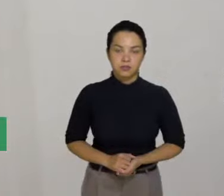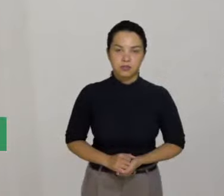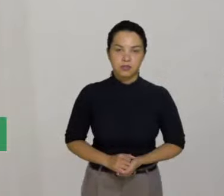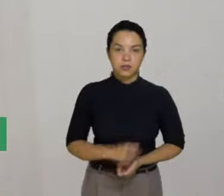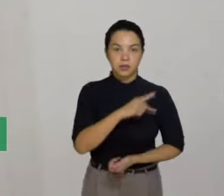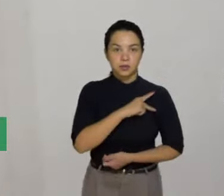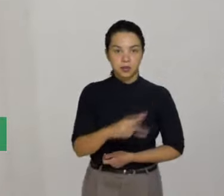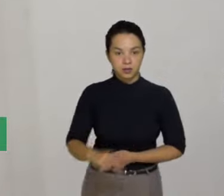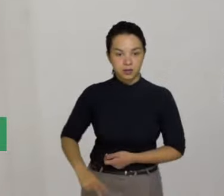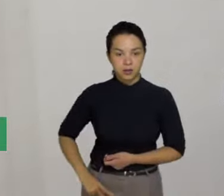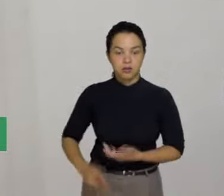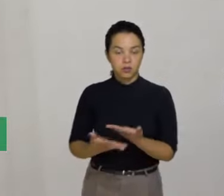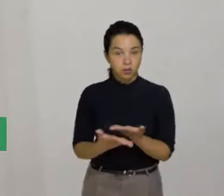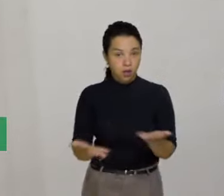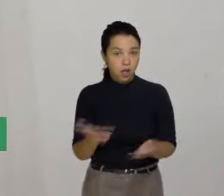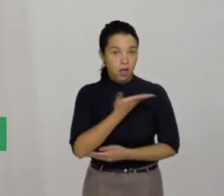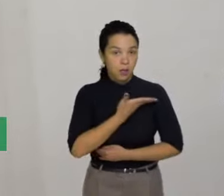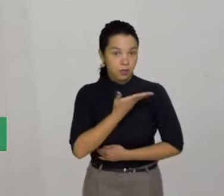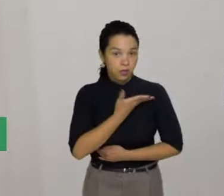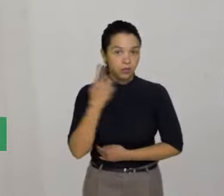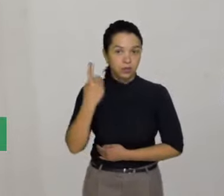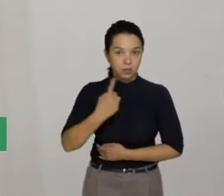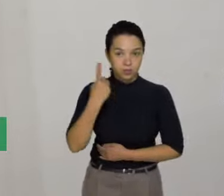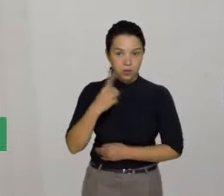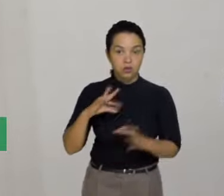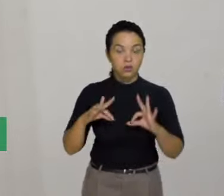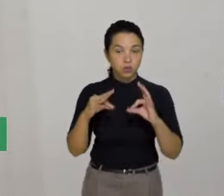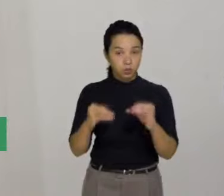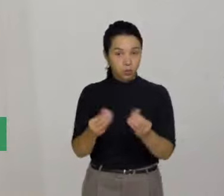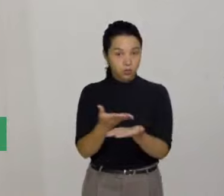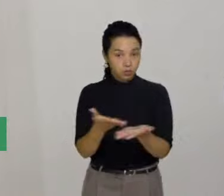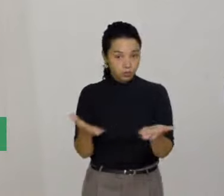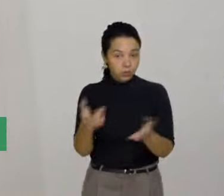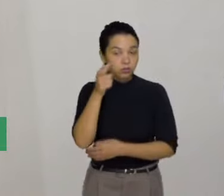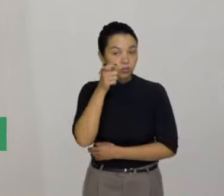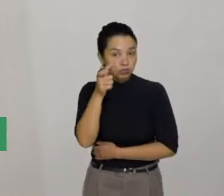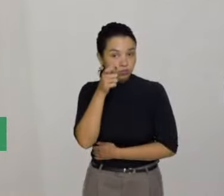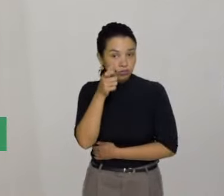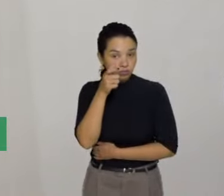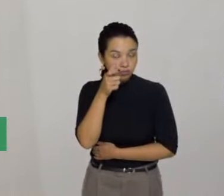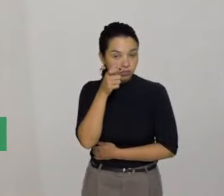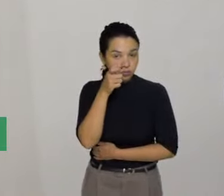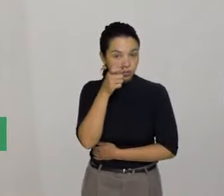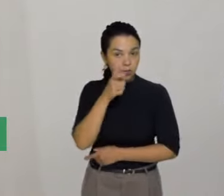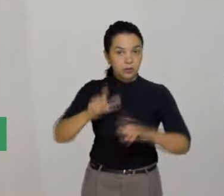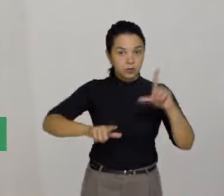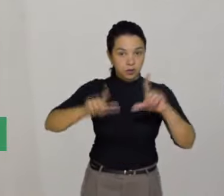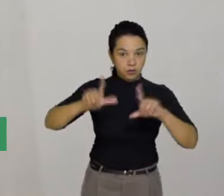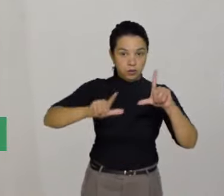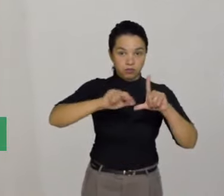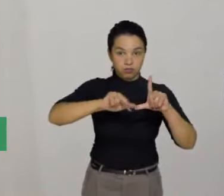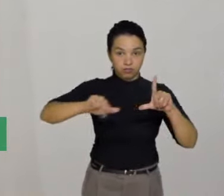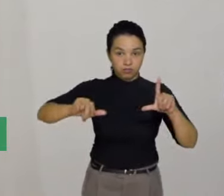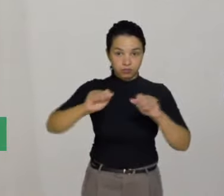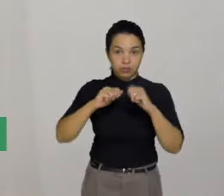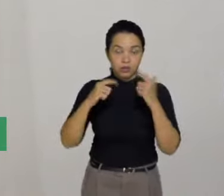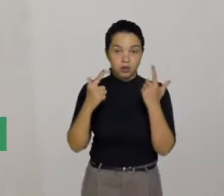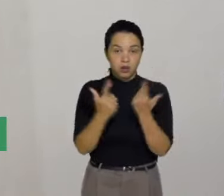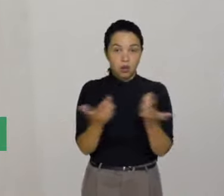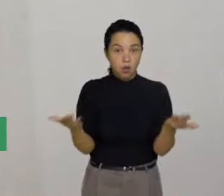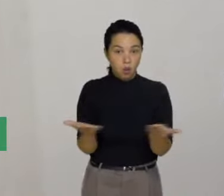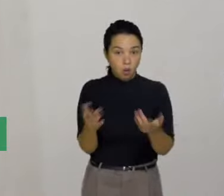Presidente, colegas, amigos deputados, a todos que nos escutam, nos ouvem através dos canais da Assembleia, hoje eu tenho